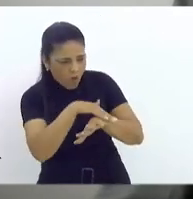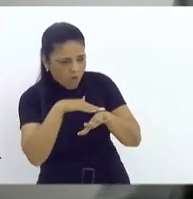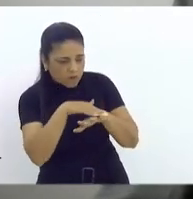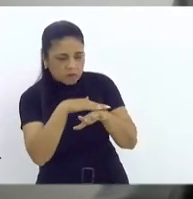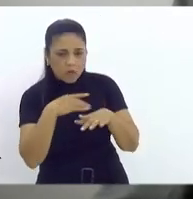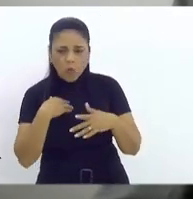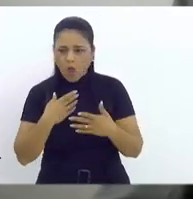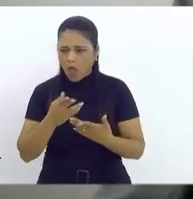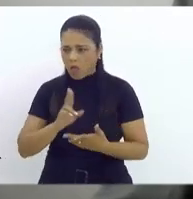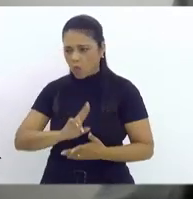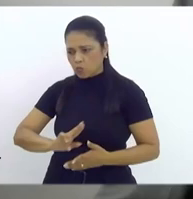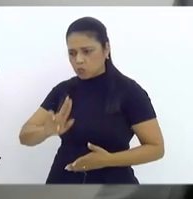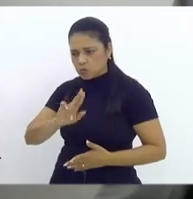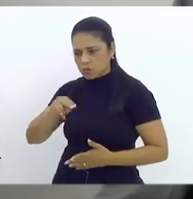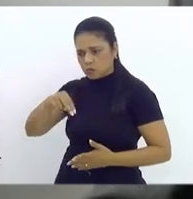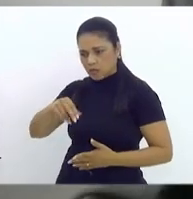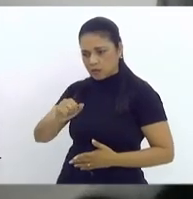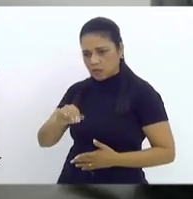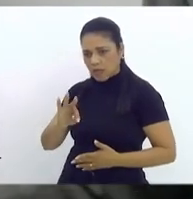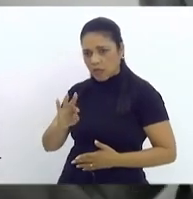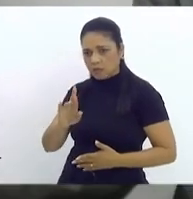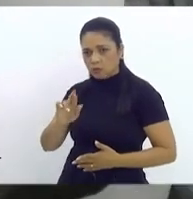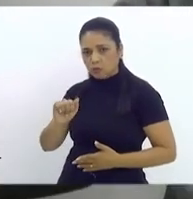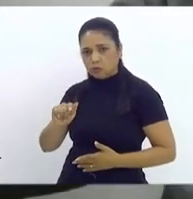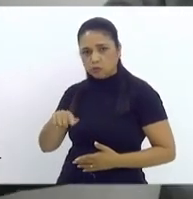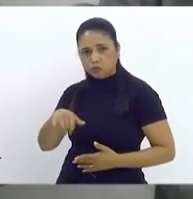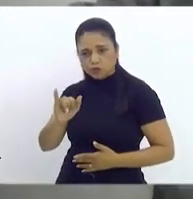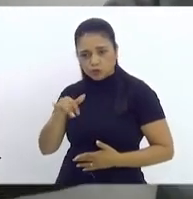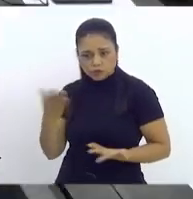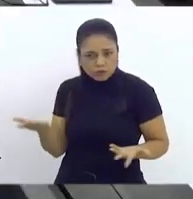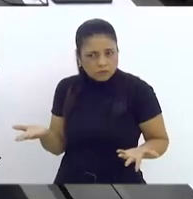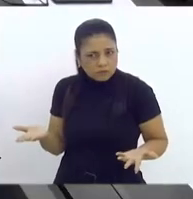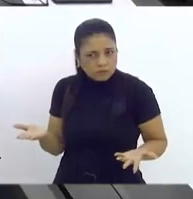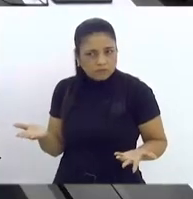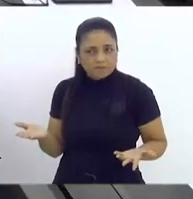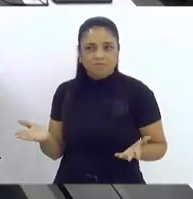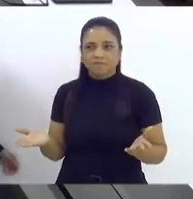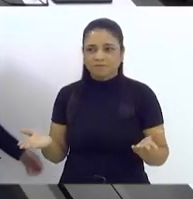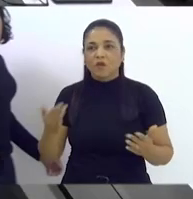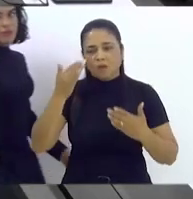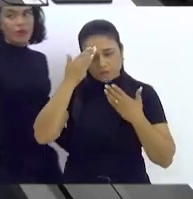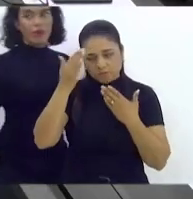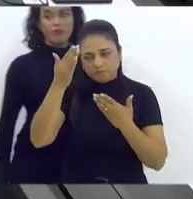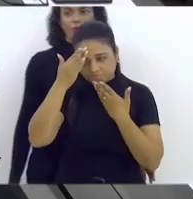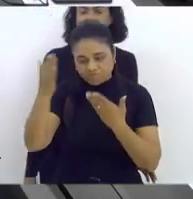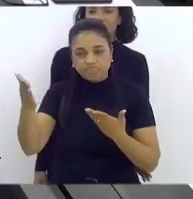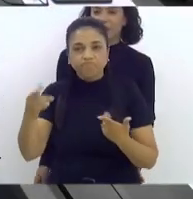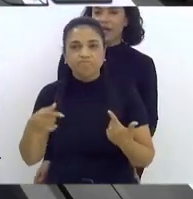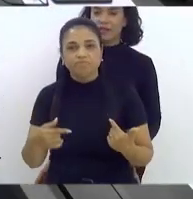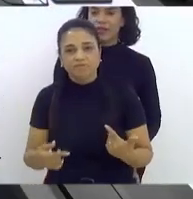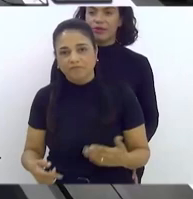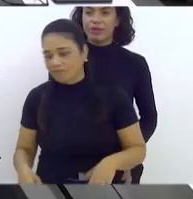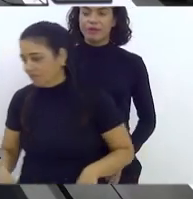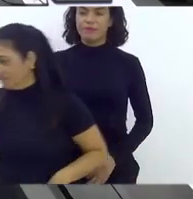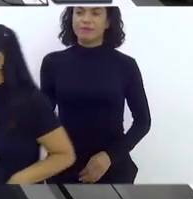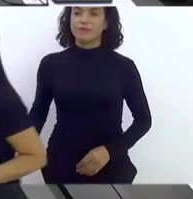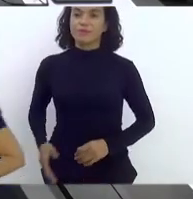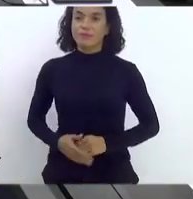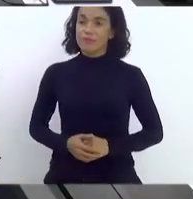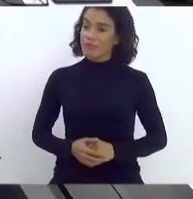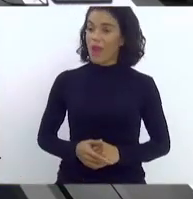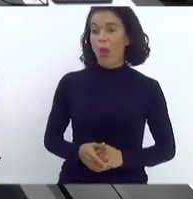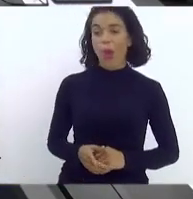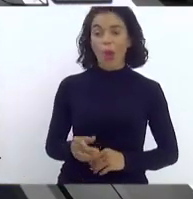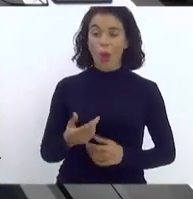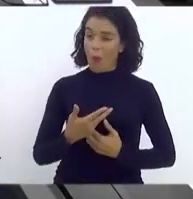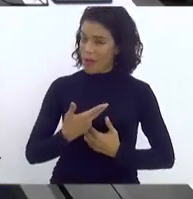Naturgy indevidamente. Obrigado, querido. Só para a gente não esquecer. Obrigado. Então, presidente, a gente tem uma clareza aqui presente que pode ser um caso de